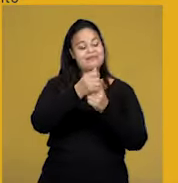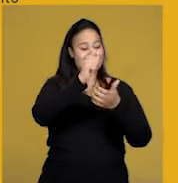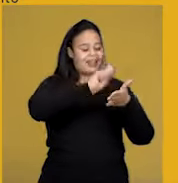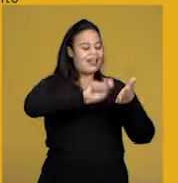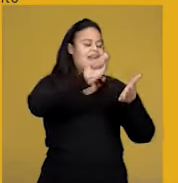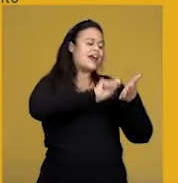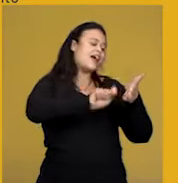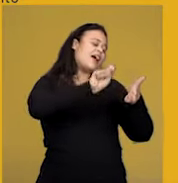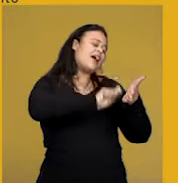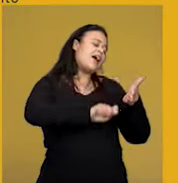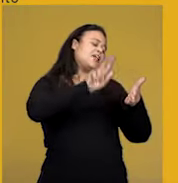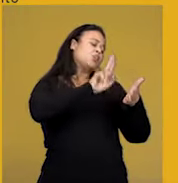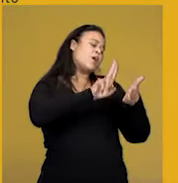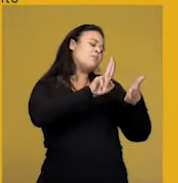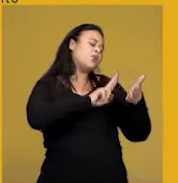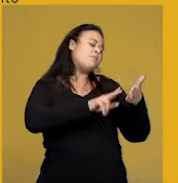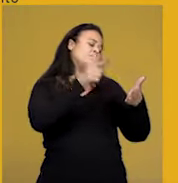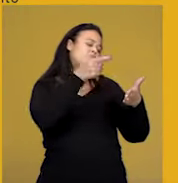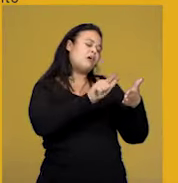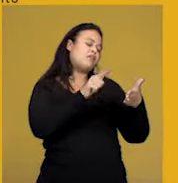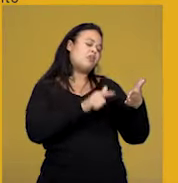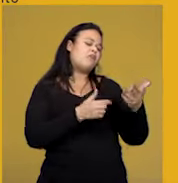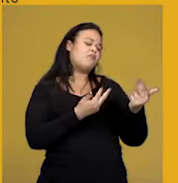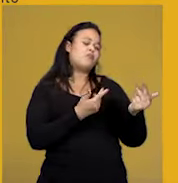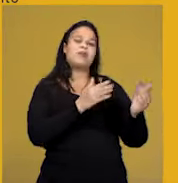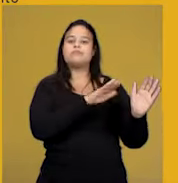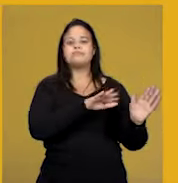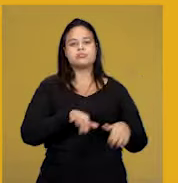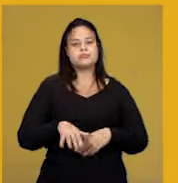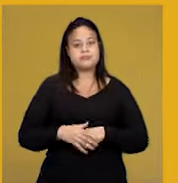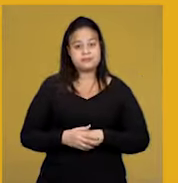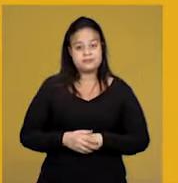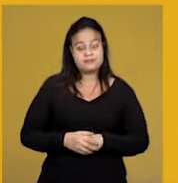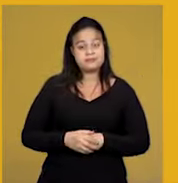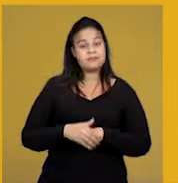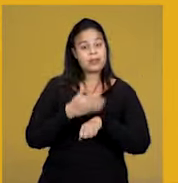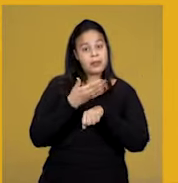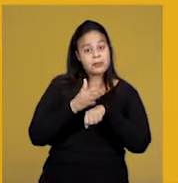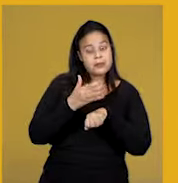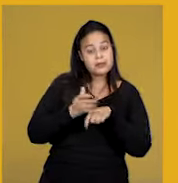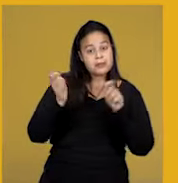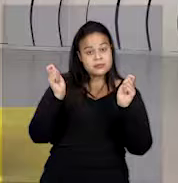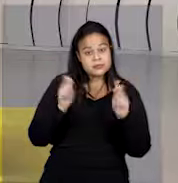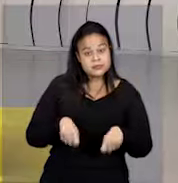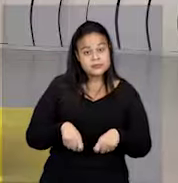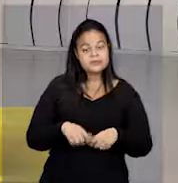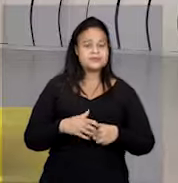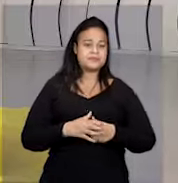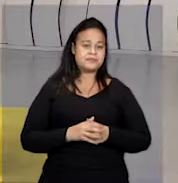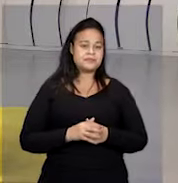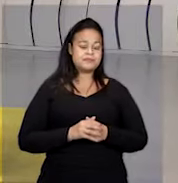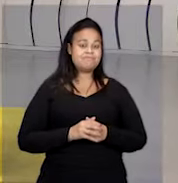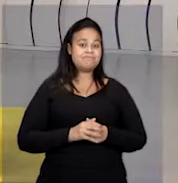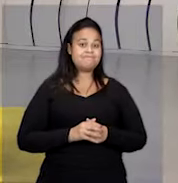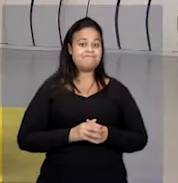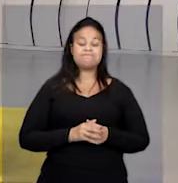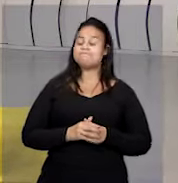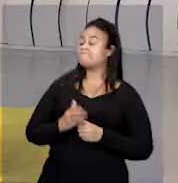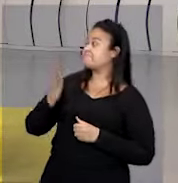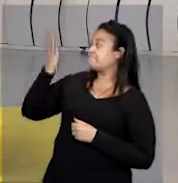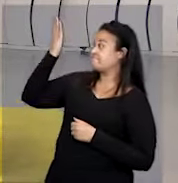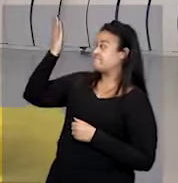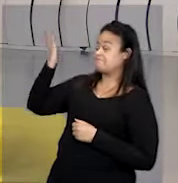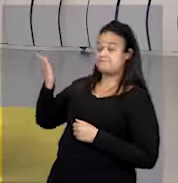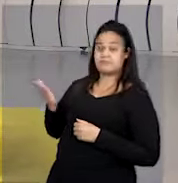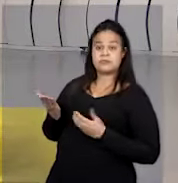das coisas que você está se referindo, ok? Muito bem, é nisso que nós estamos hoje.